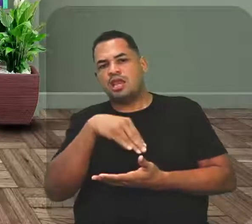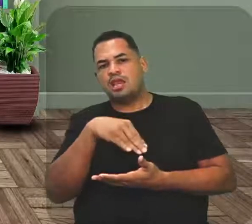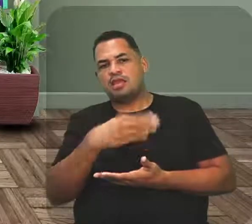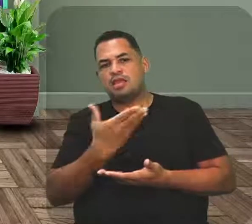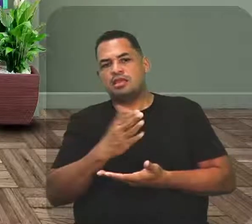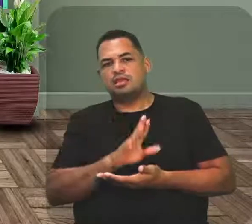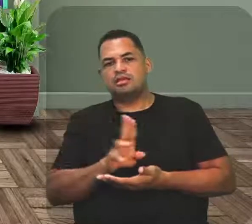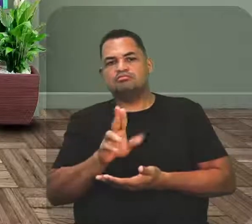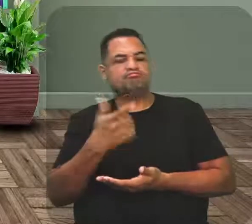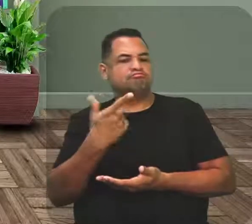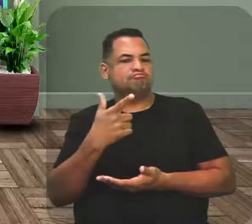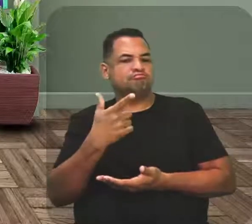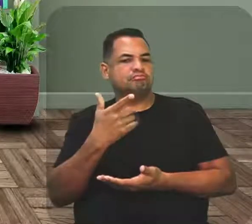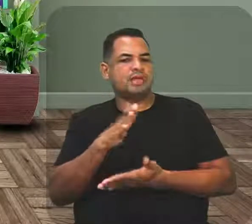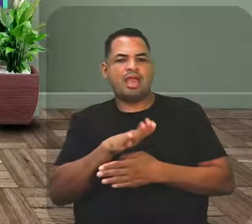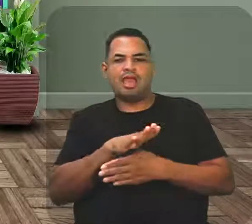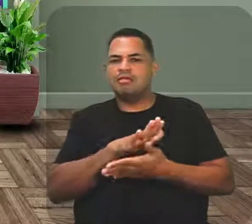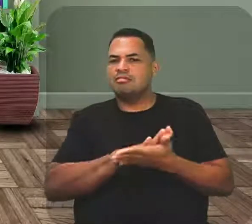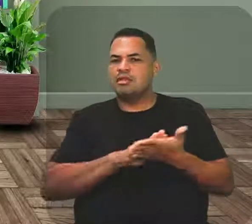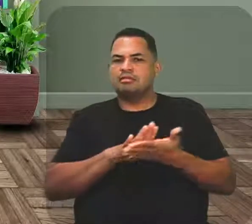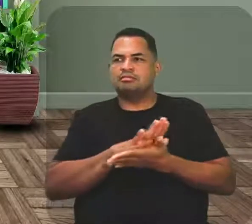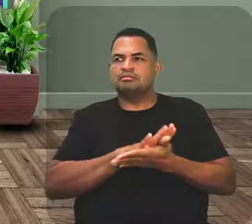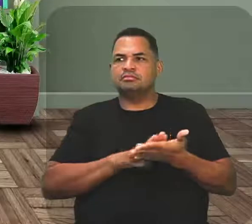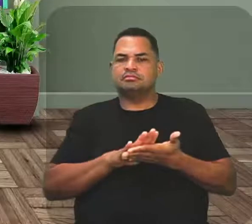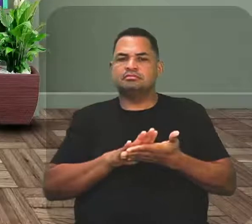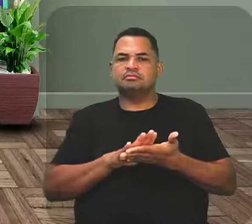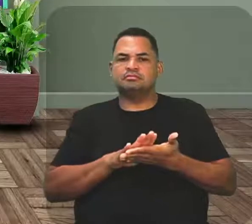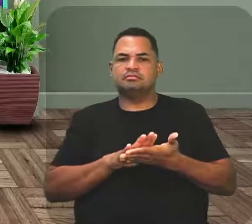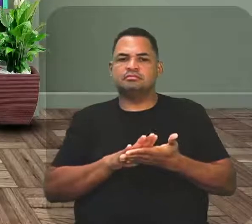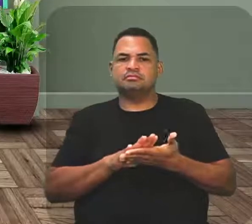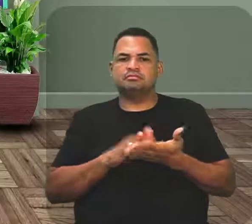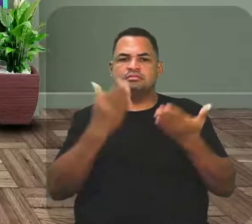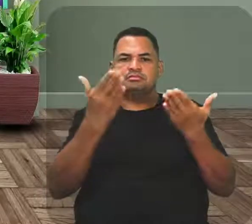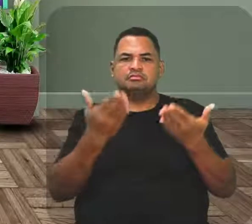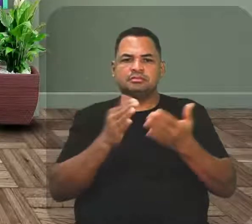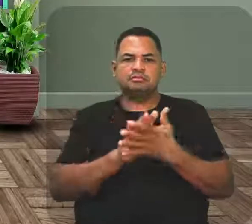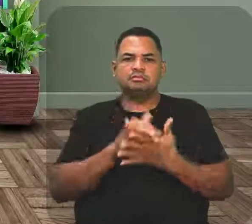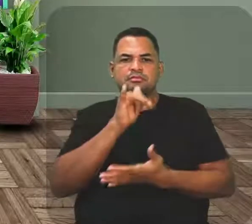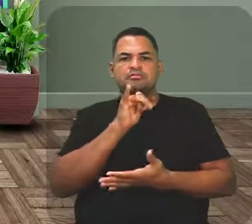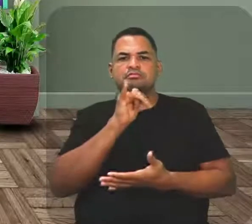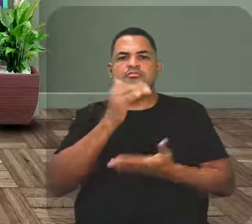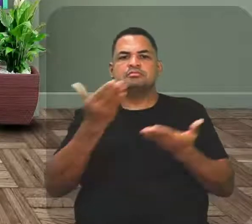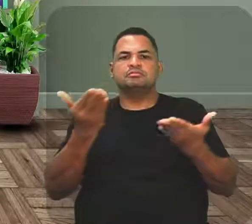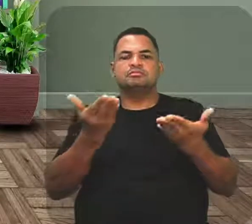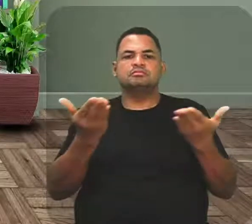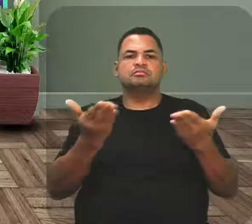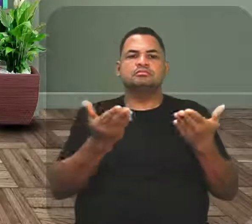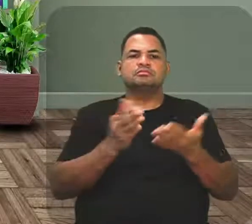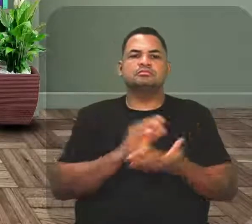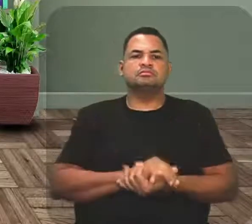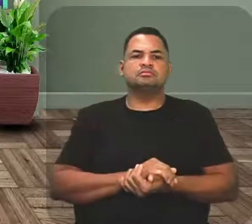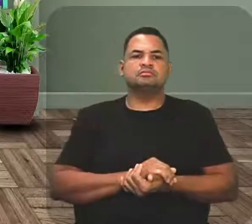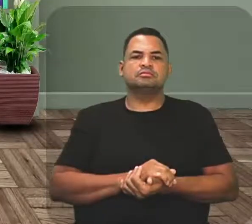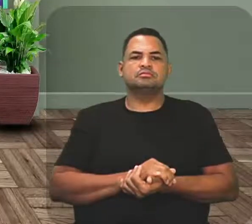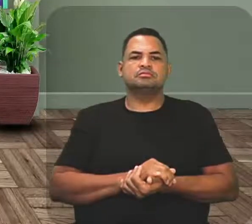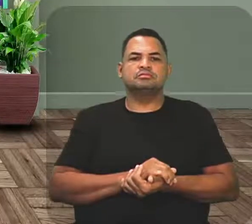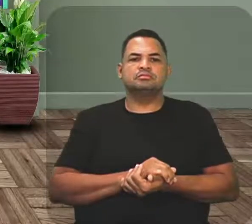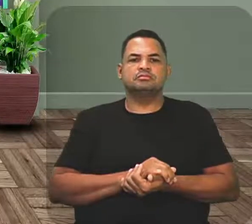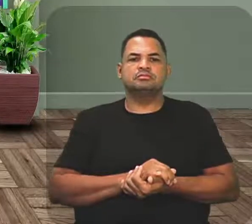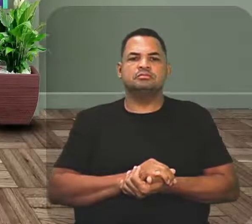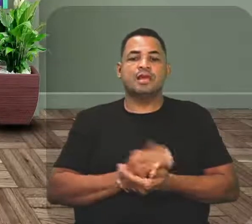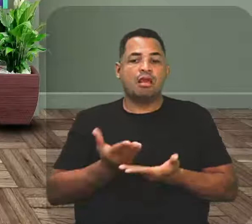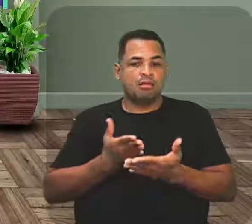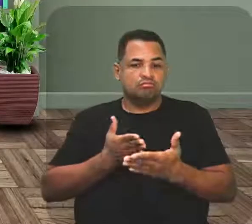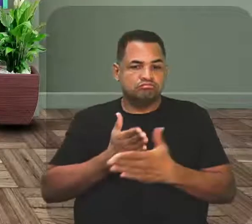tem, né? E aí, muito bem claro aí nesse exemplo, para a gente aqui já